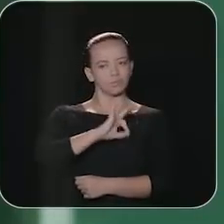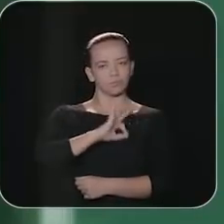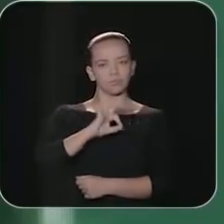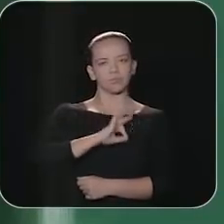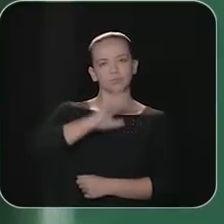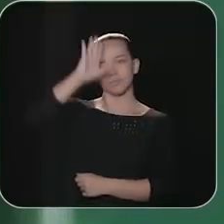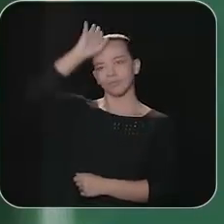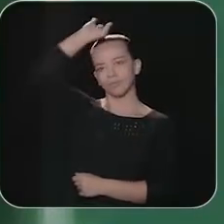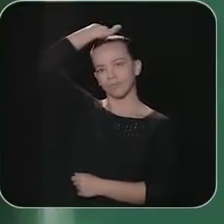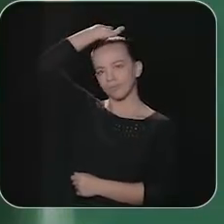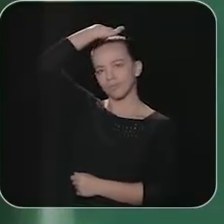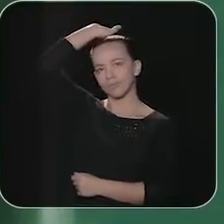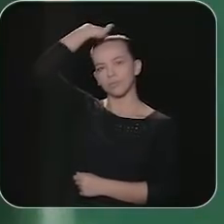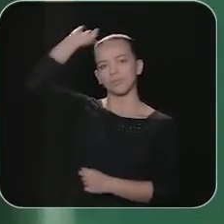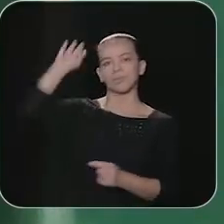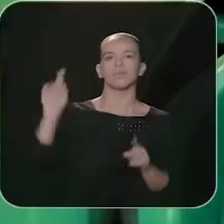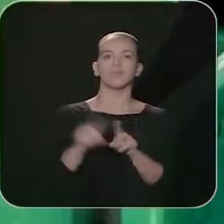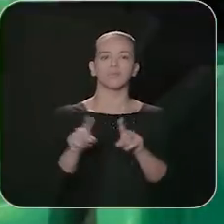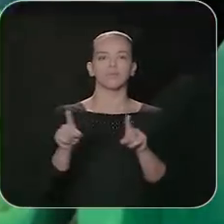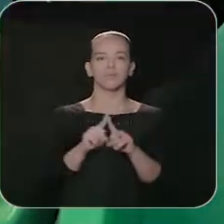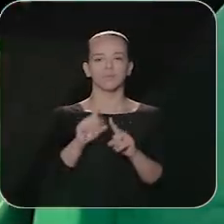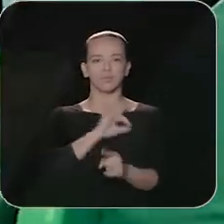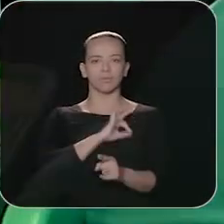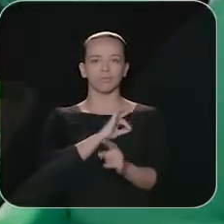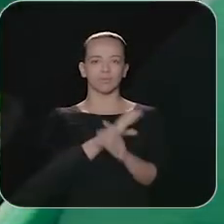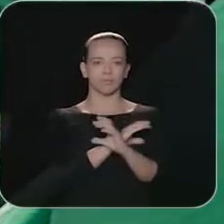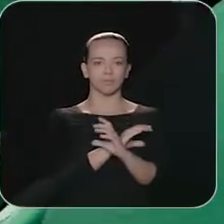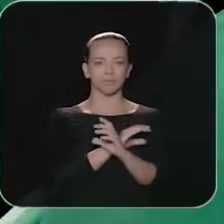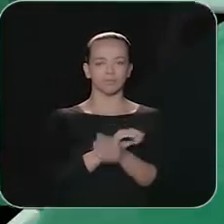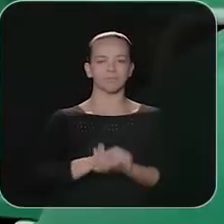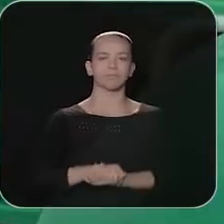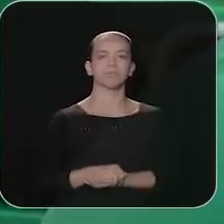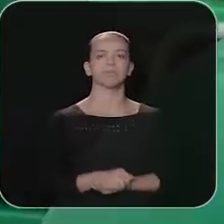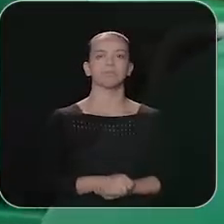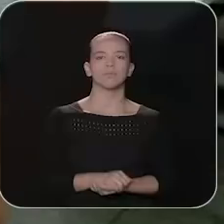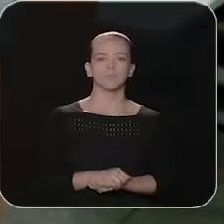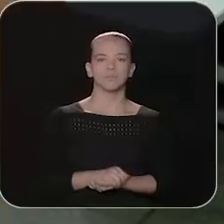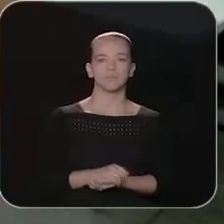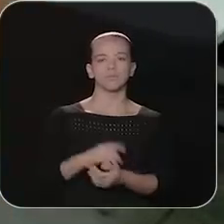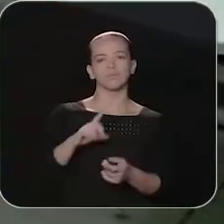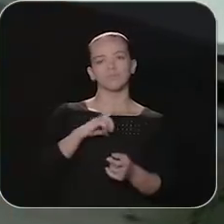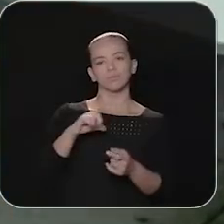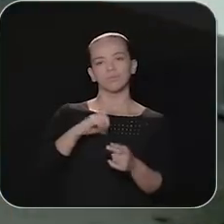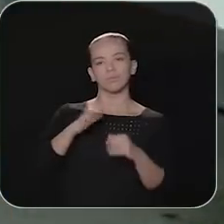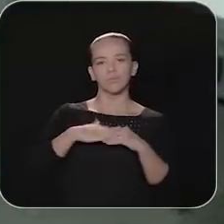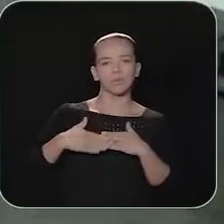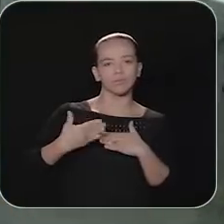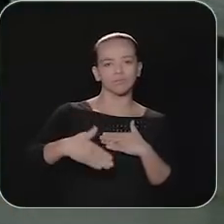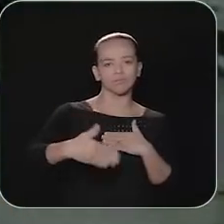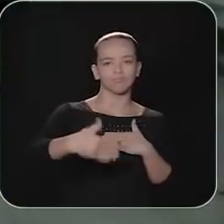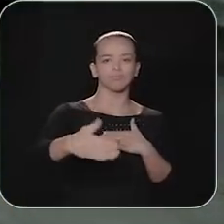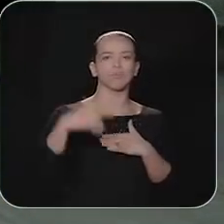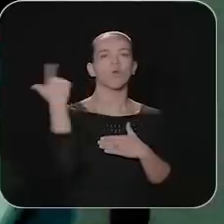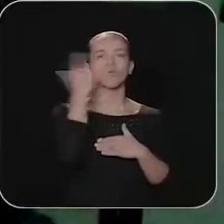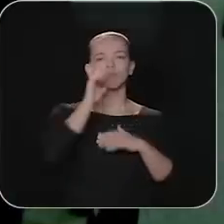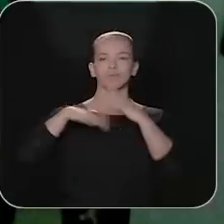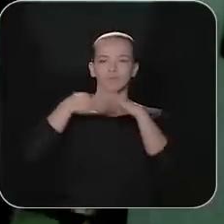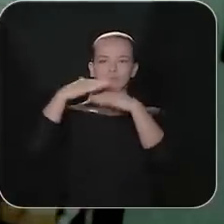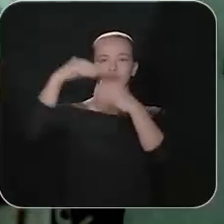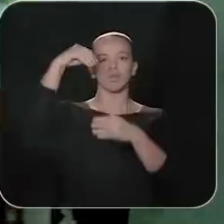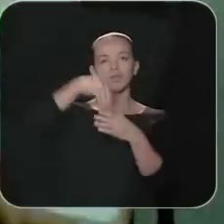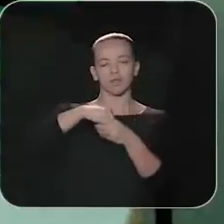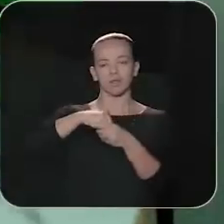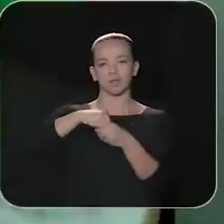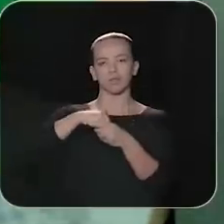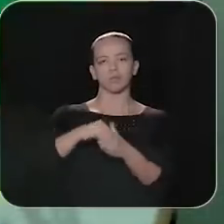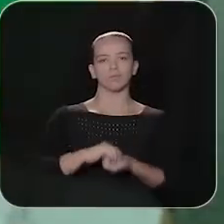avanços extraordinários. O IDEB de Mato Grosso do Sul cresceu. Dados do Ministério da Educação apontam que desde que assumimos o